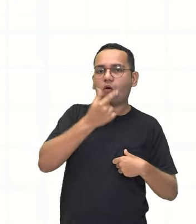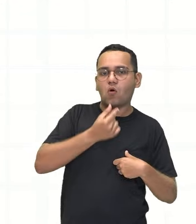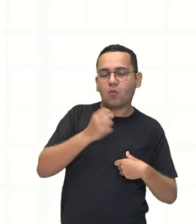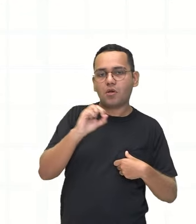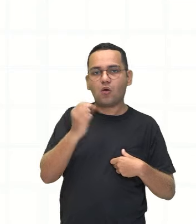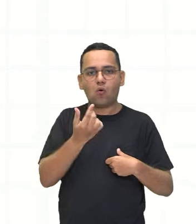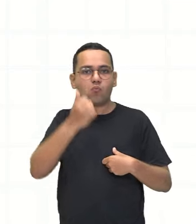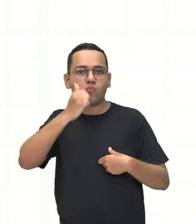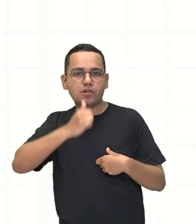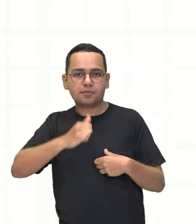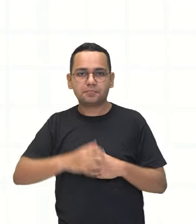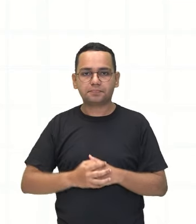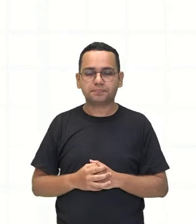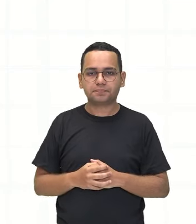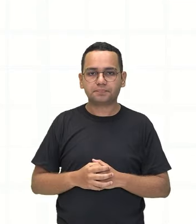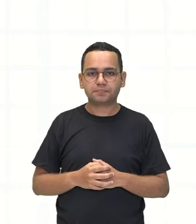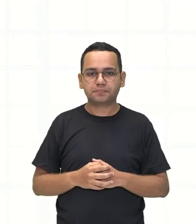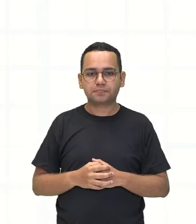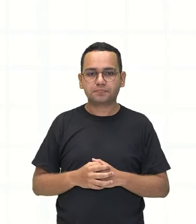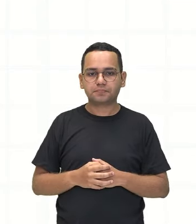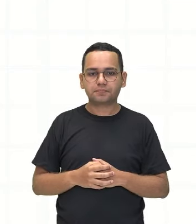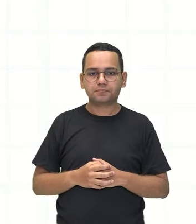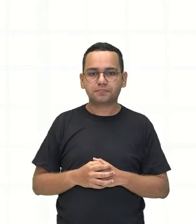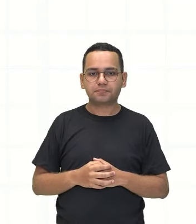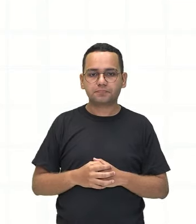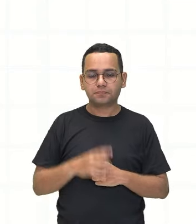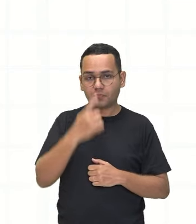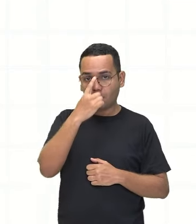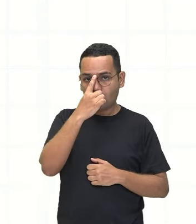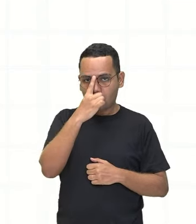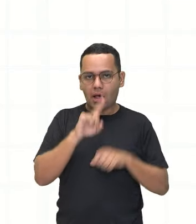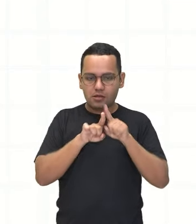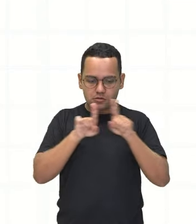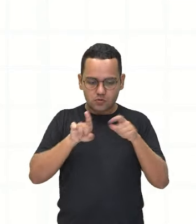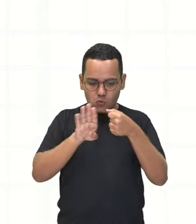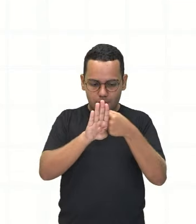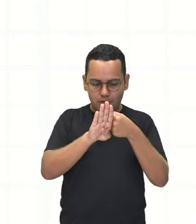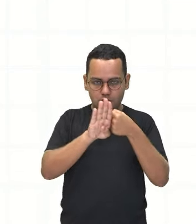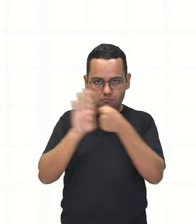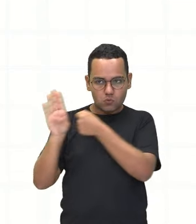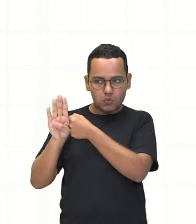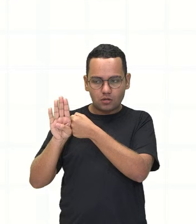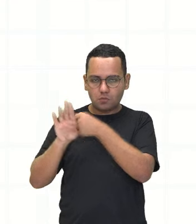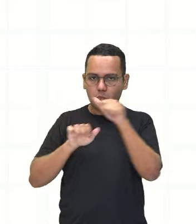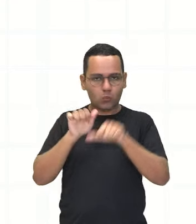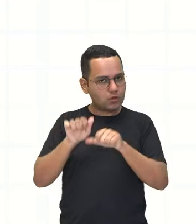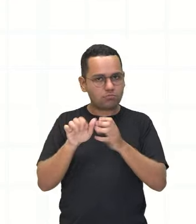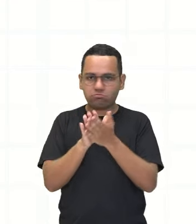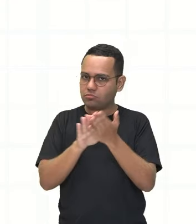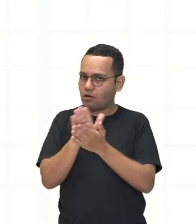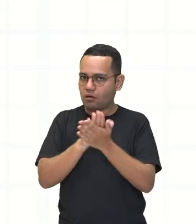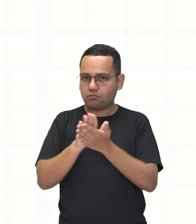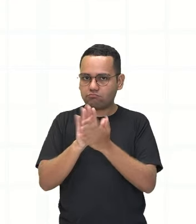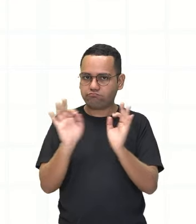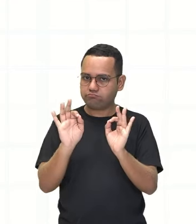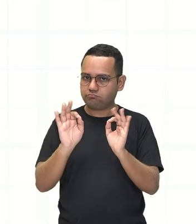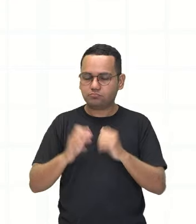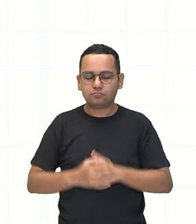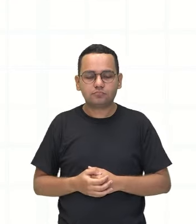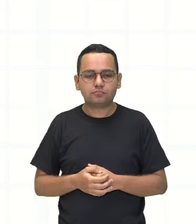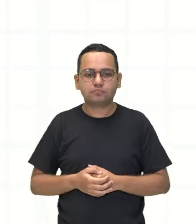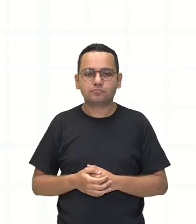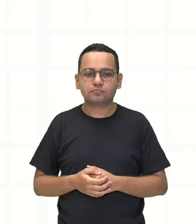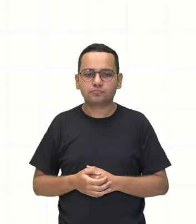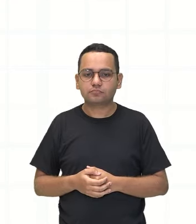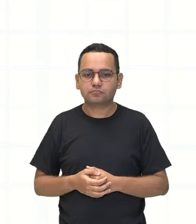feminino. Mas o substantivo em si, ele não muda, tá? Ó, o substantivo não vai